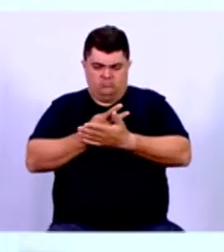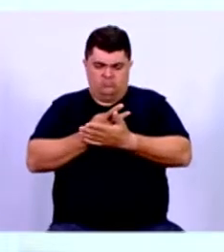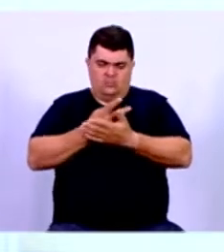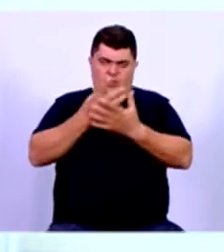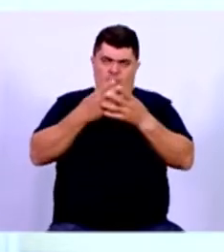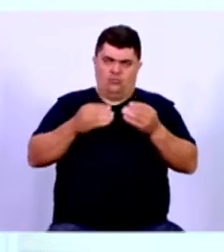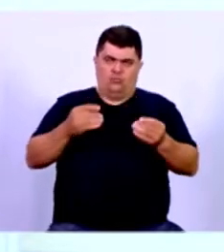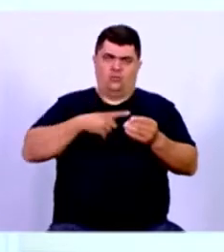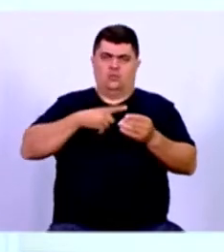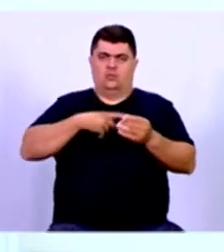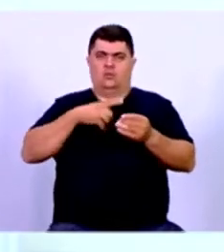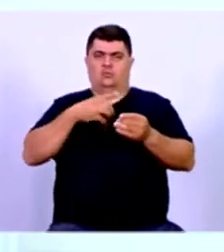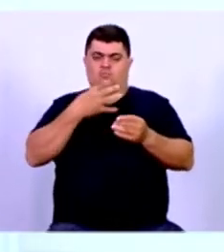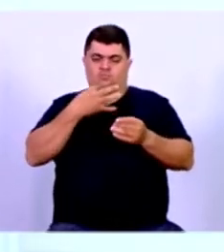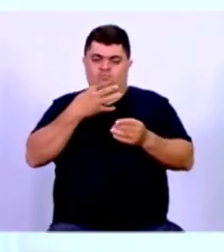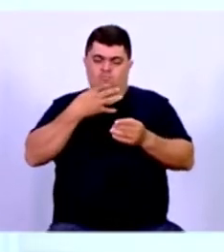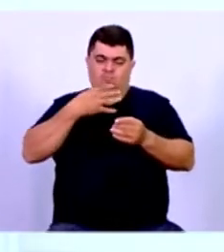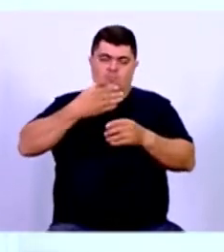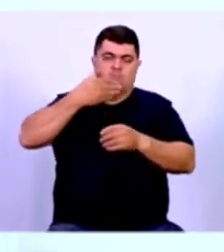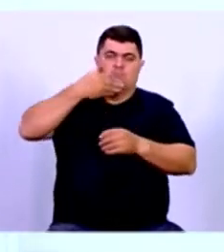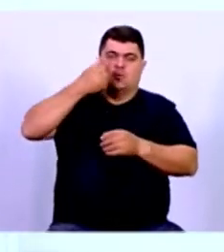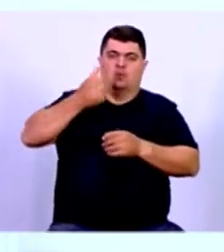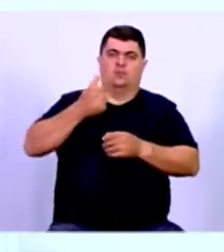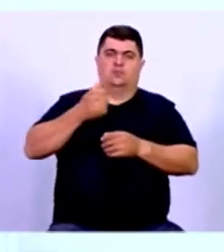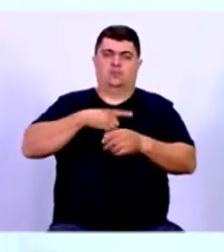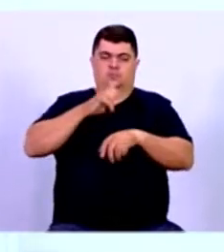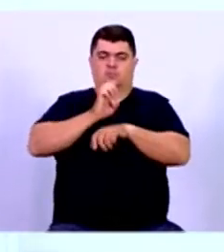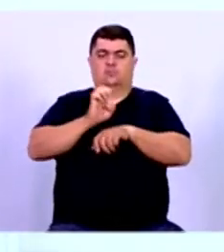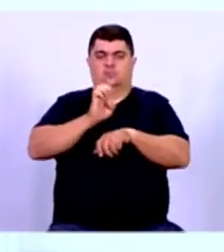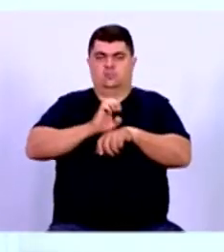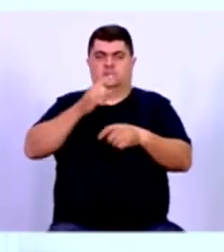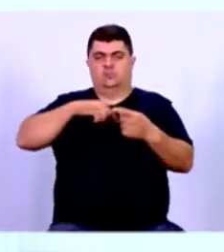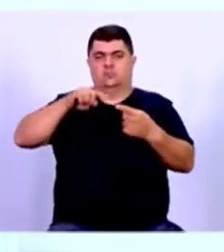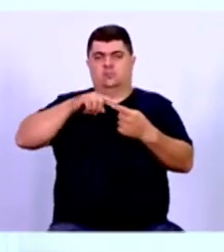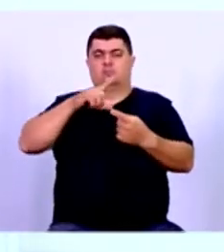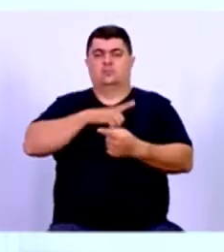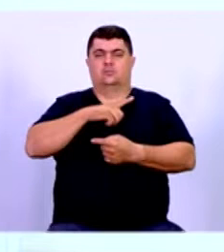seus conhecimentos, a sua atuação. Então, o estágio tem esse objetivo,